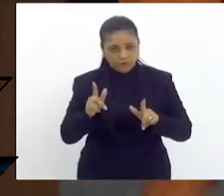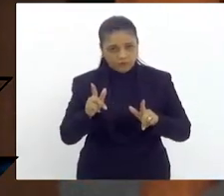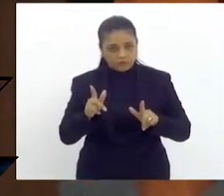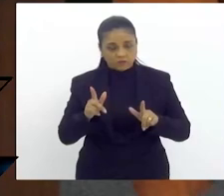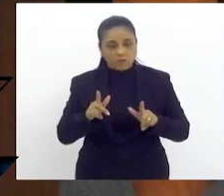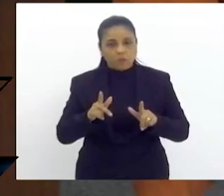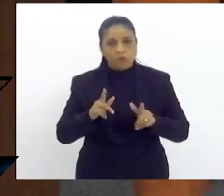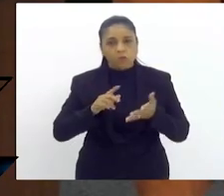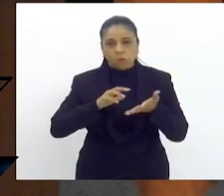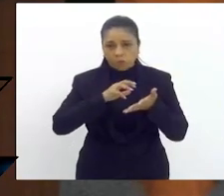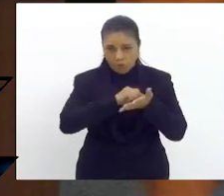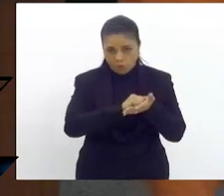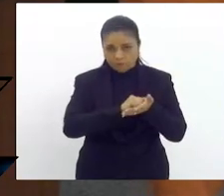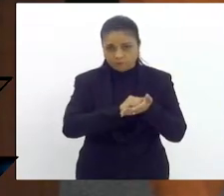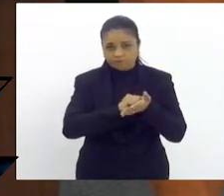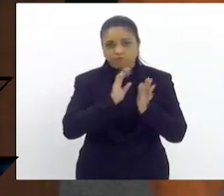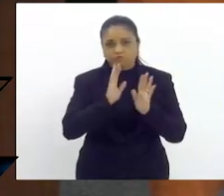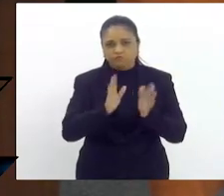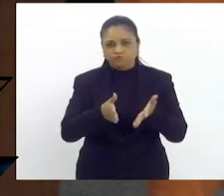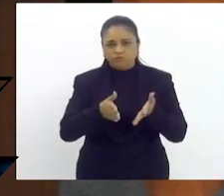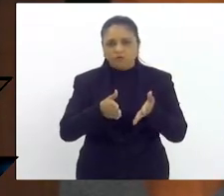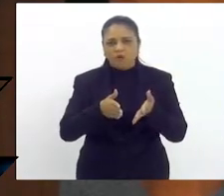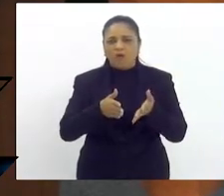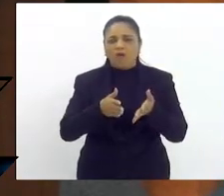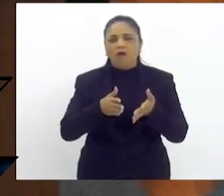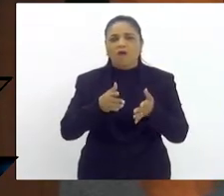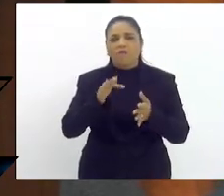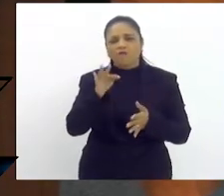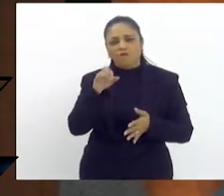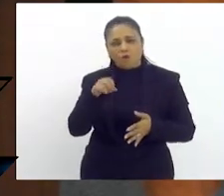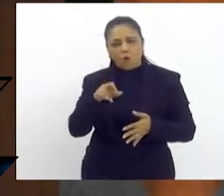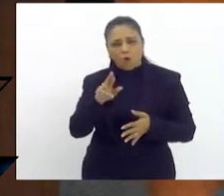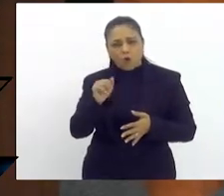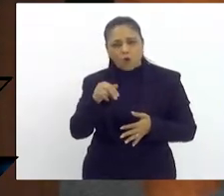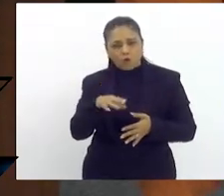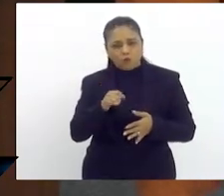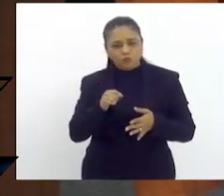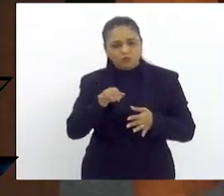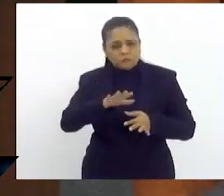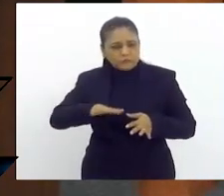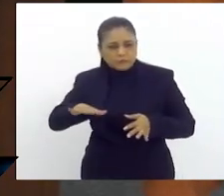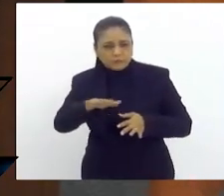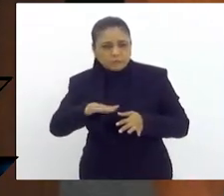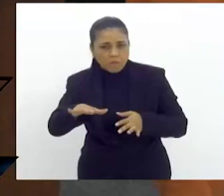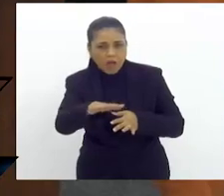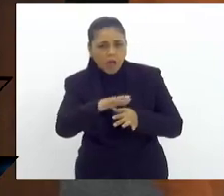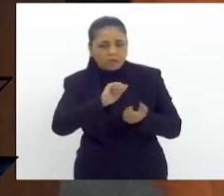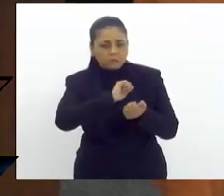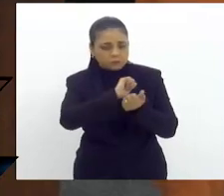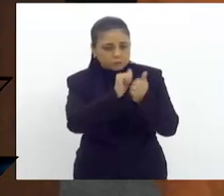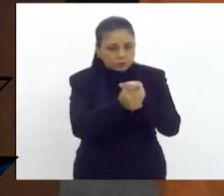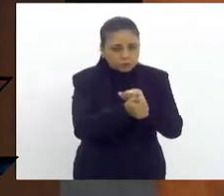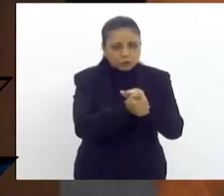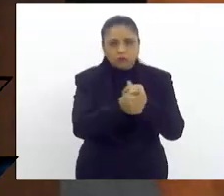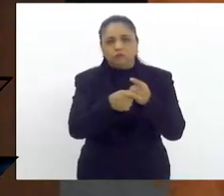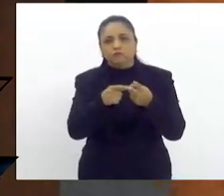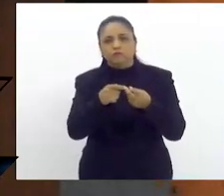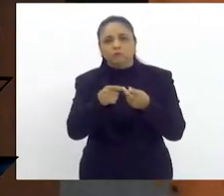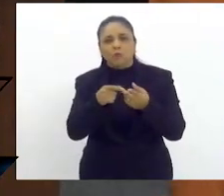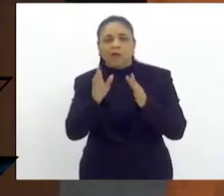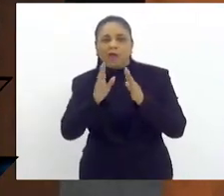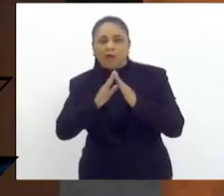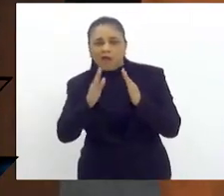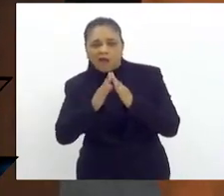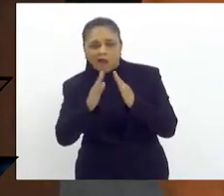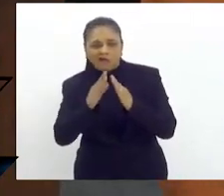Como já ocorreu em alguns fóruns em alguns espaços também que seja nas férias esportiva que seja em casas